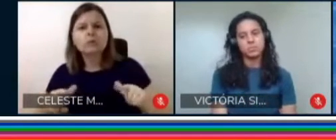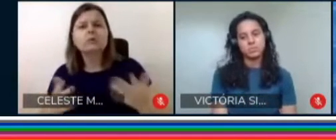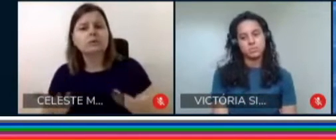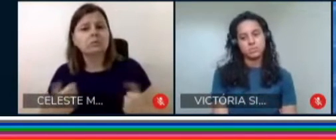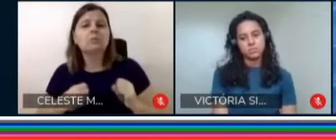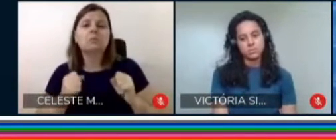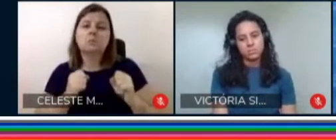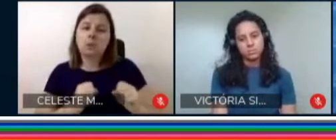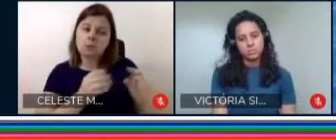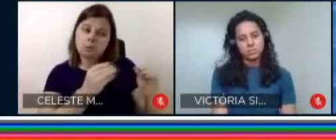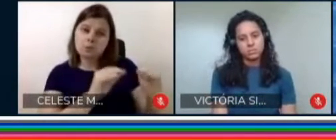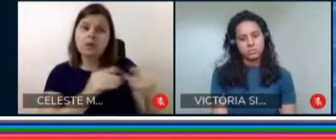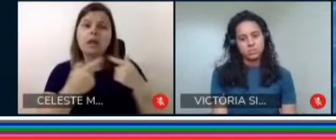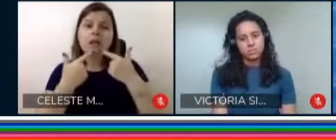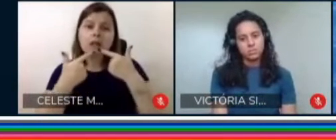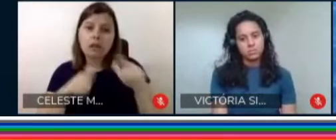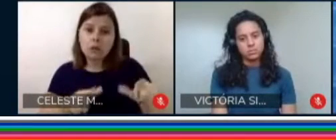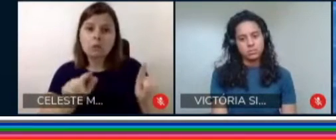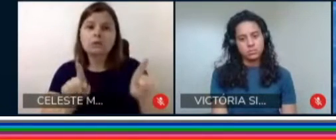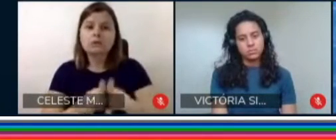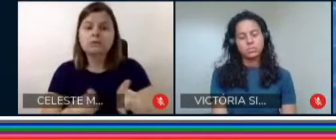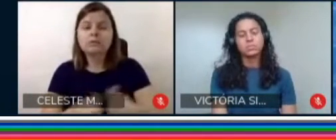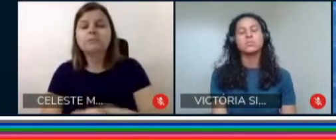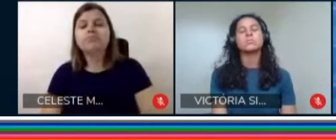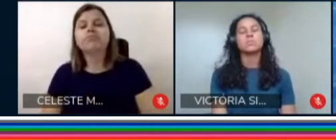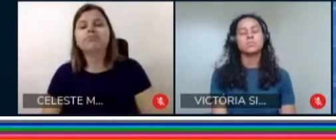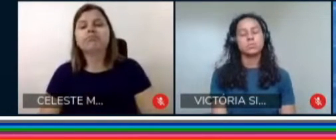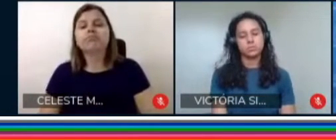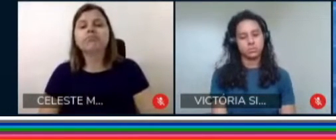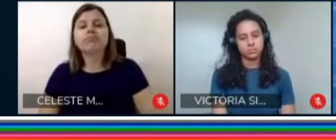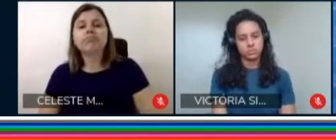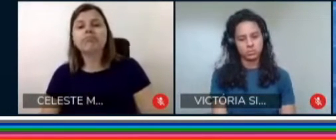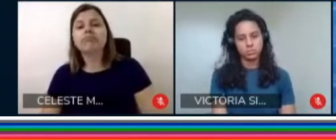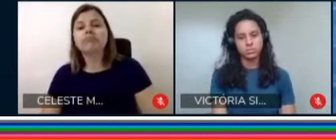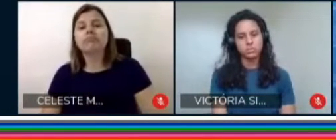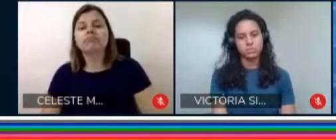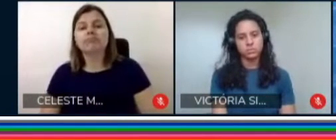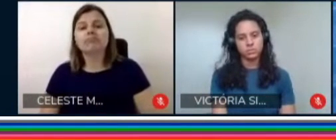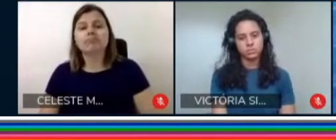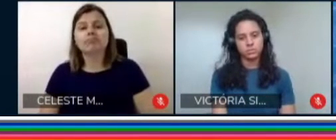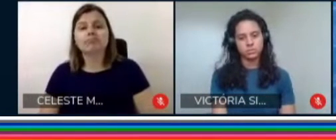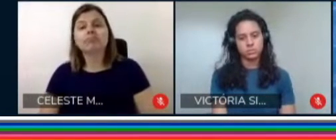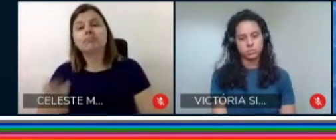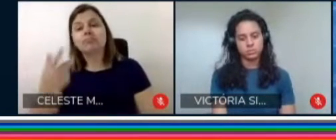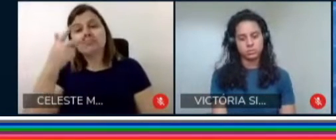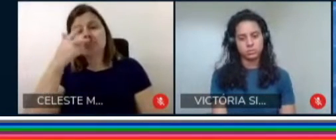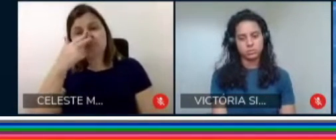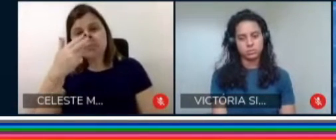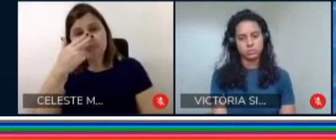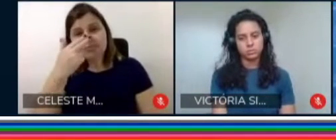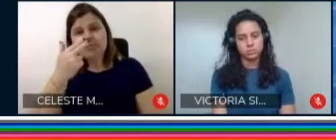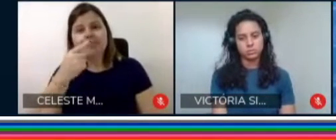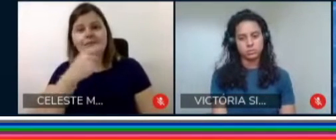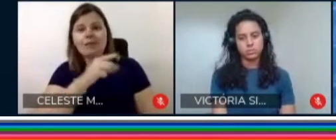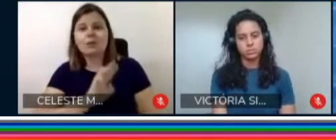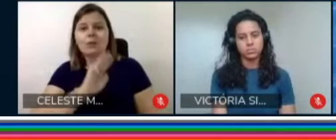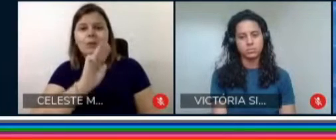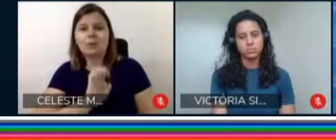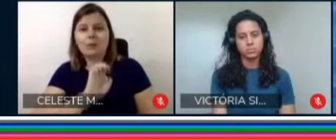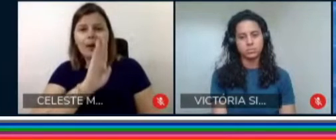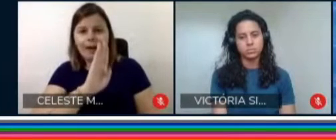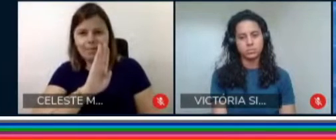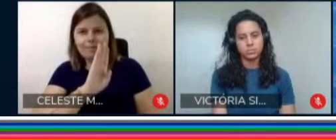minha pesquisa. E igualmente, como a Web of